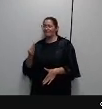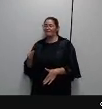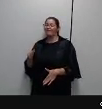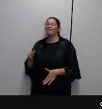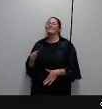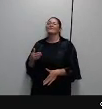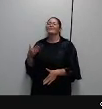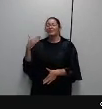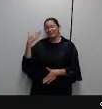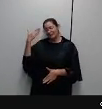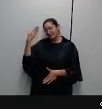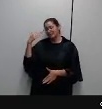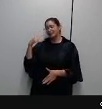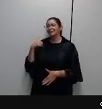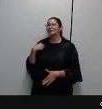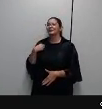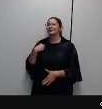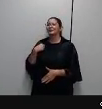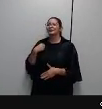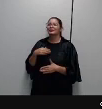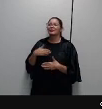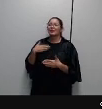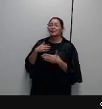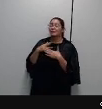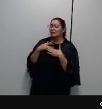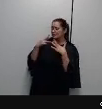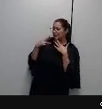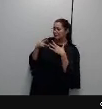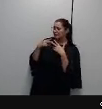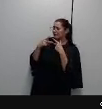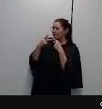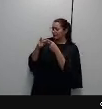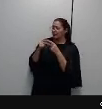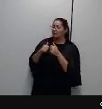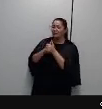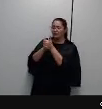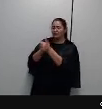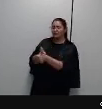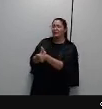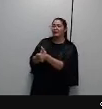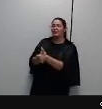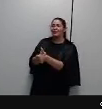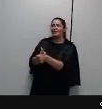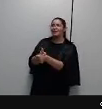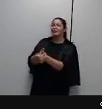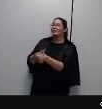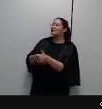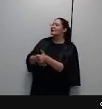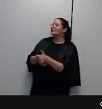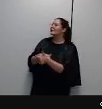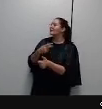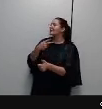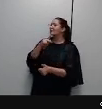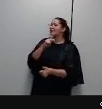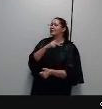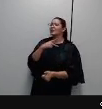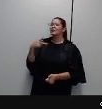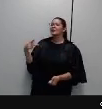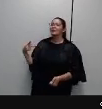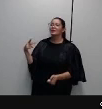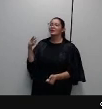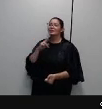e na questão do conhecimento acompanho o senhor presidente e relator da conclusão